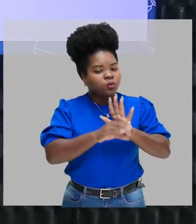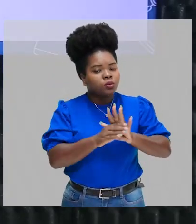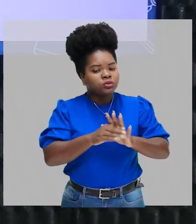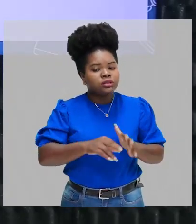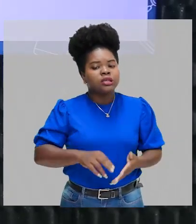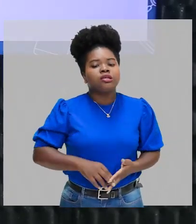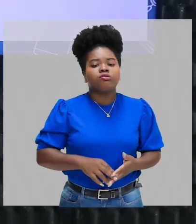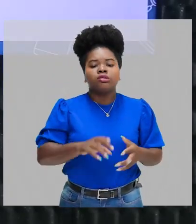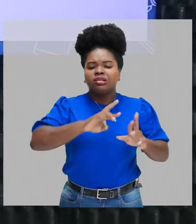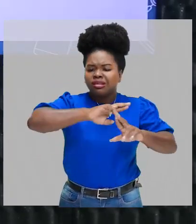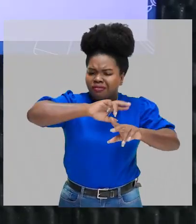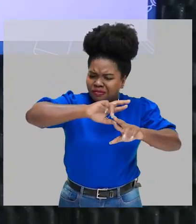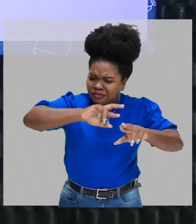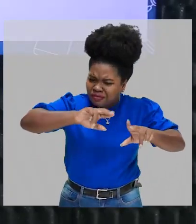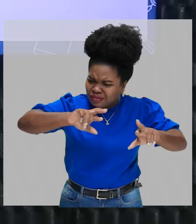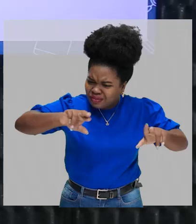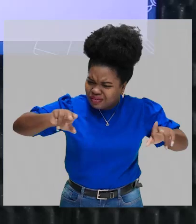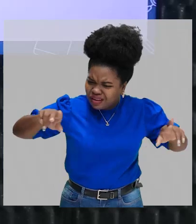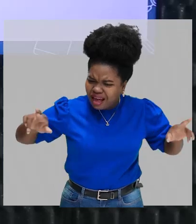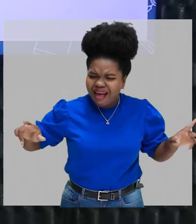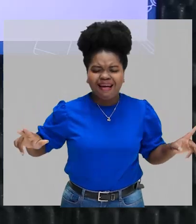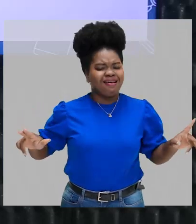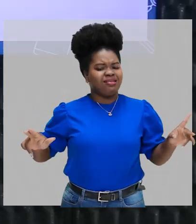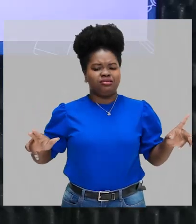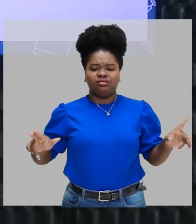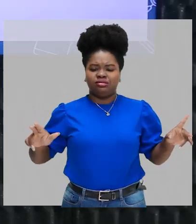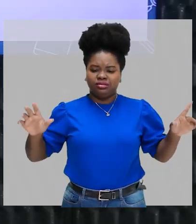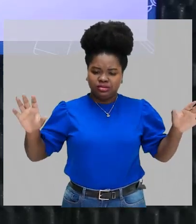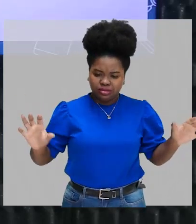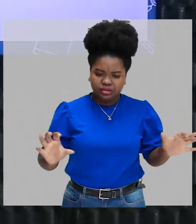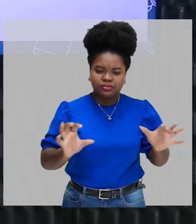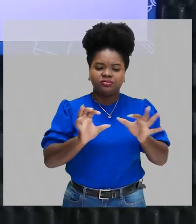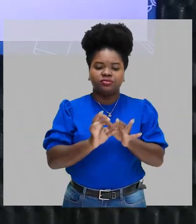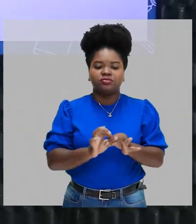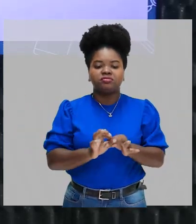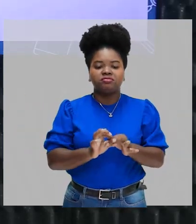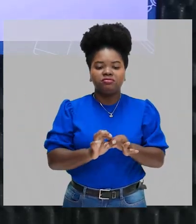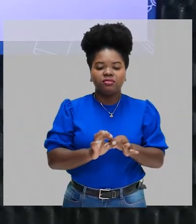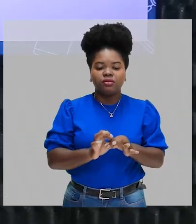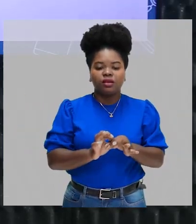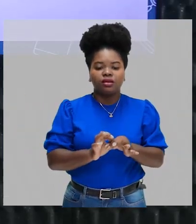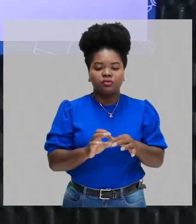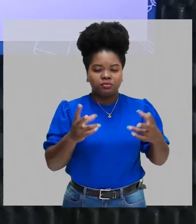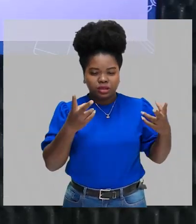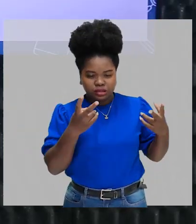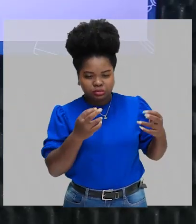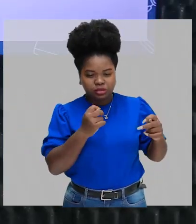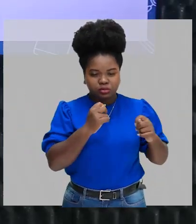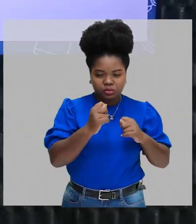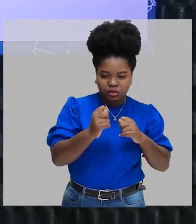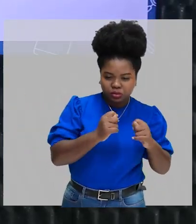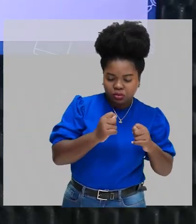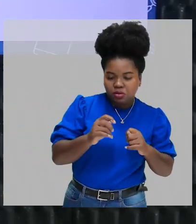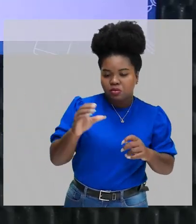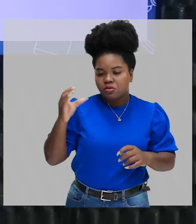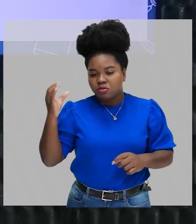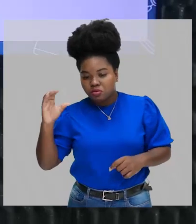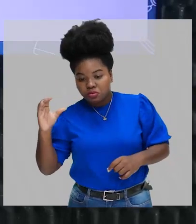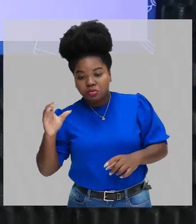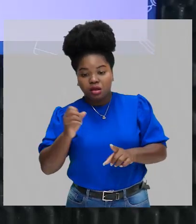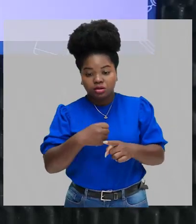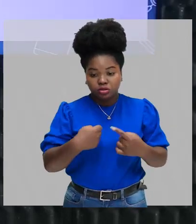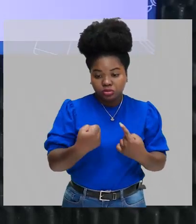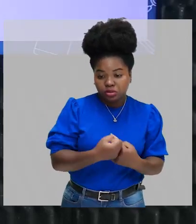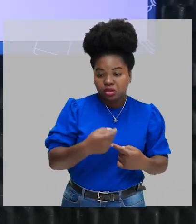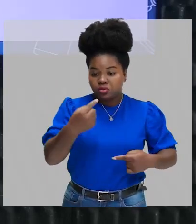dimensões interligadas, dimensões econômicas, culturais, políticas e daí por diante. Então eu estou te